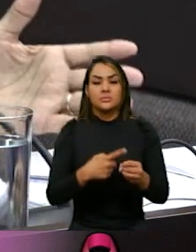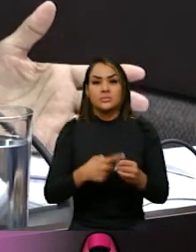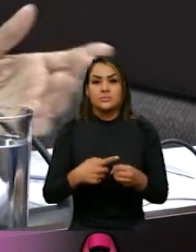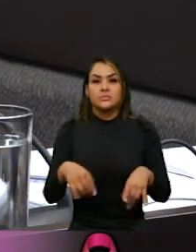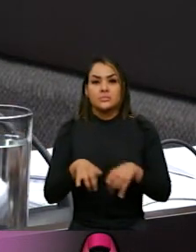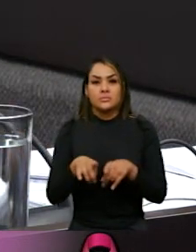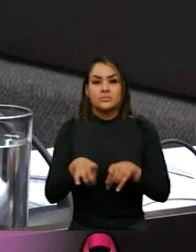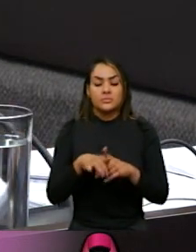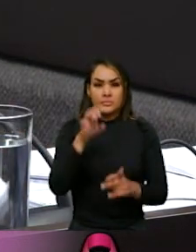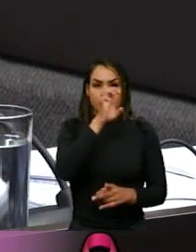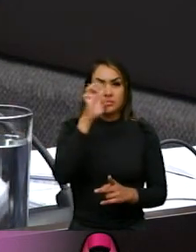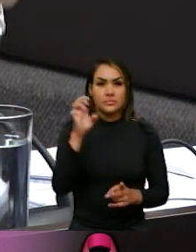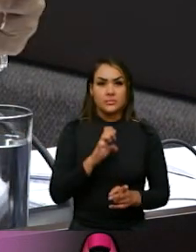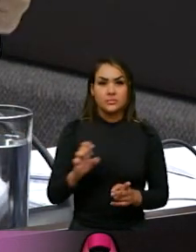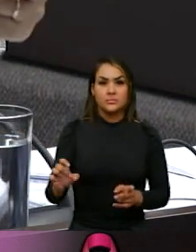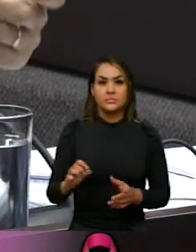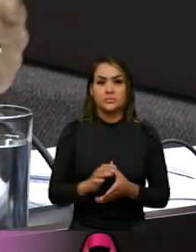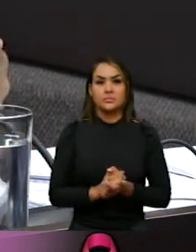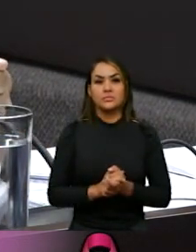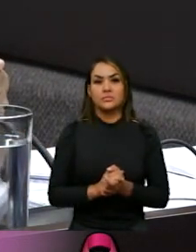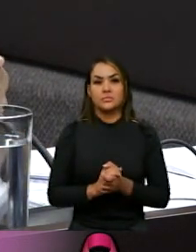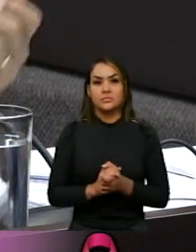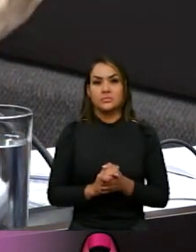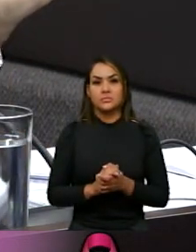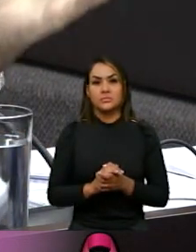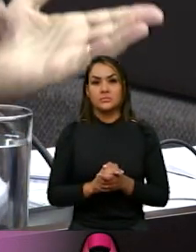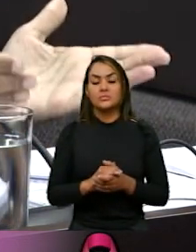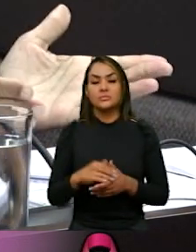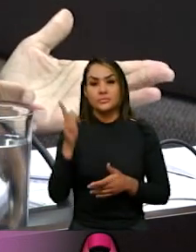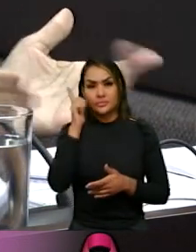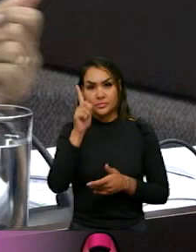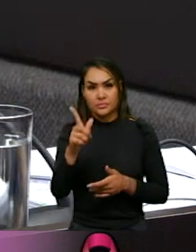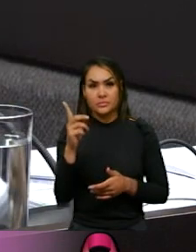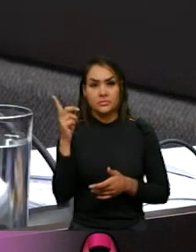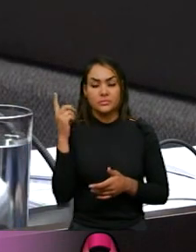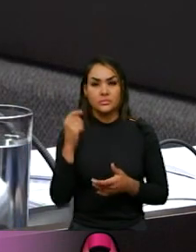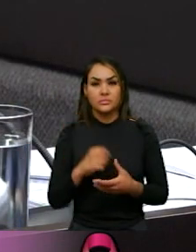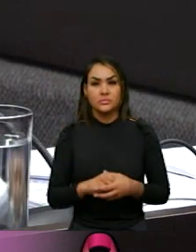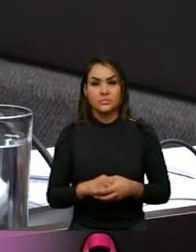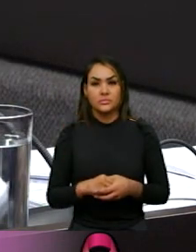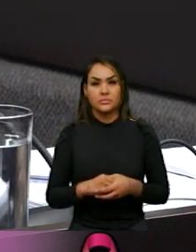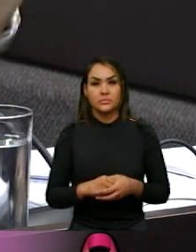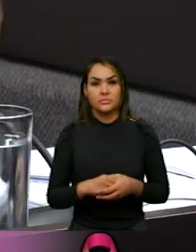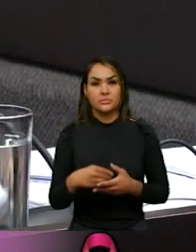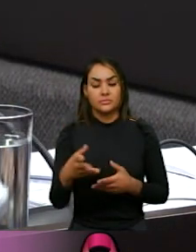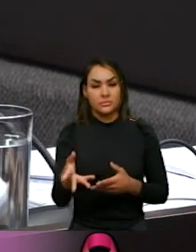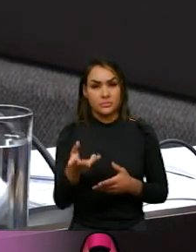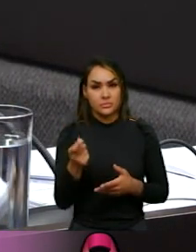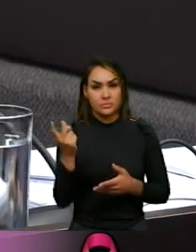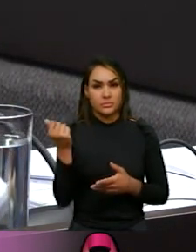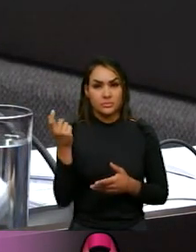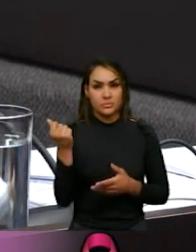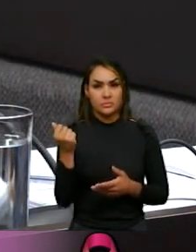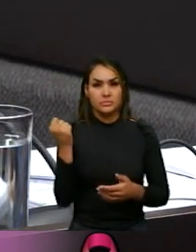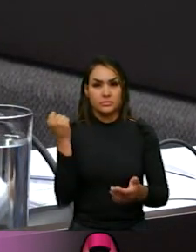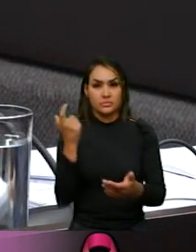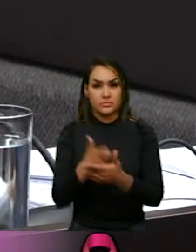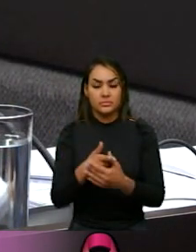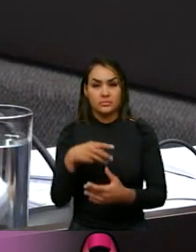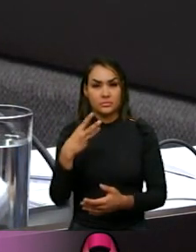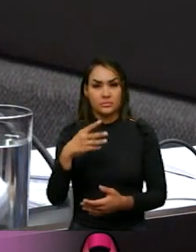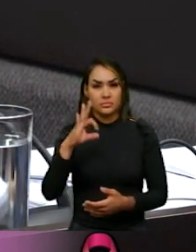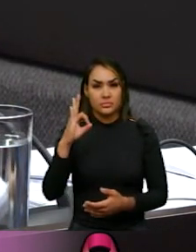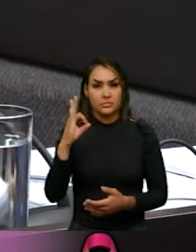da federação que estiverem em condições financeiras de obter o recurso vão pagar